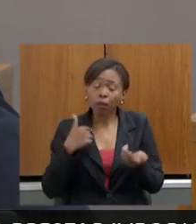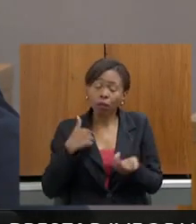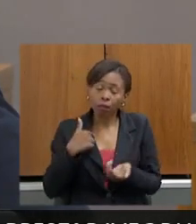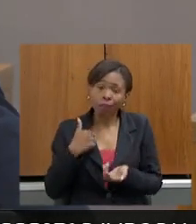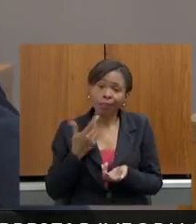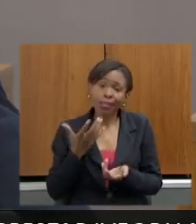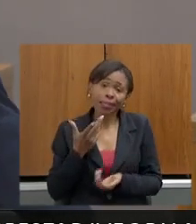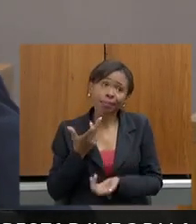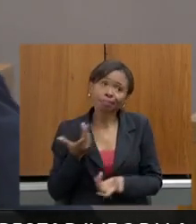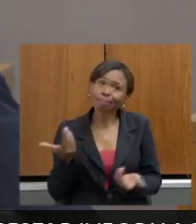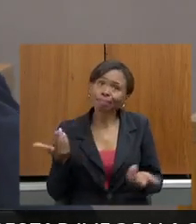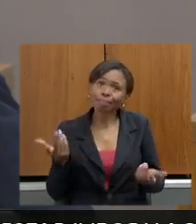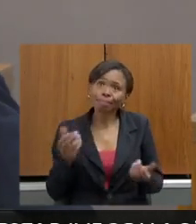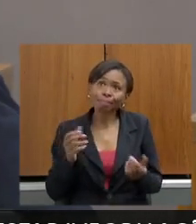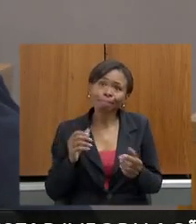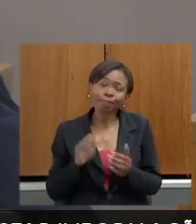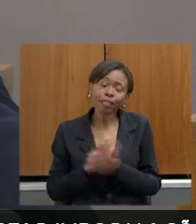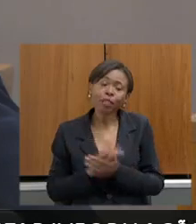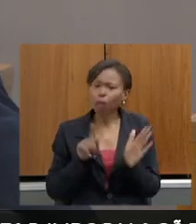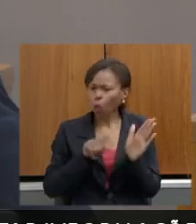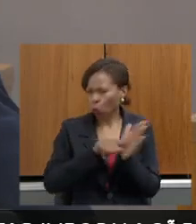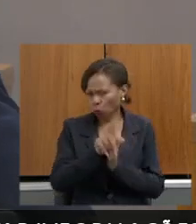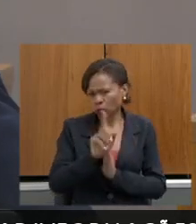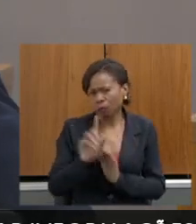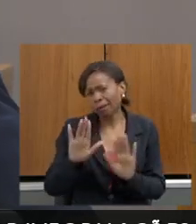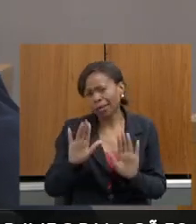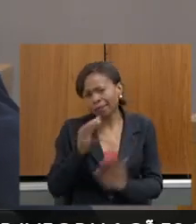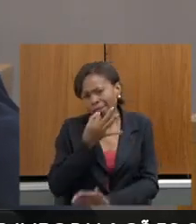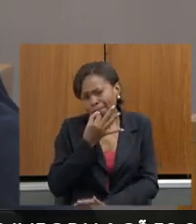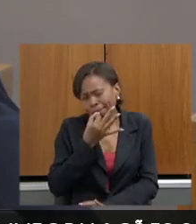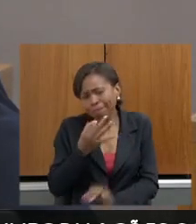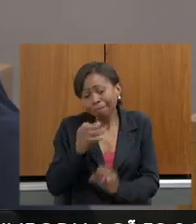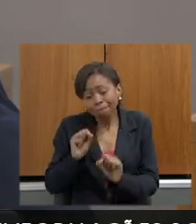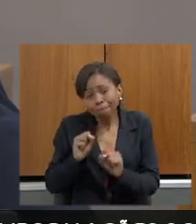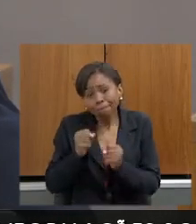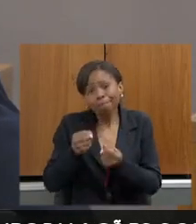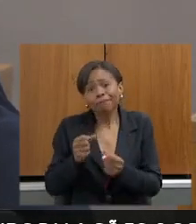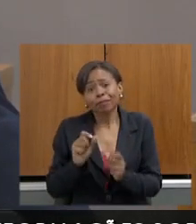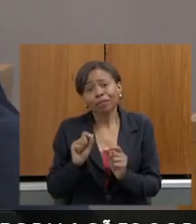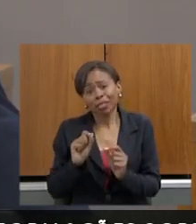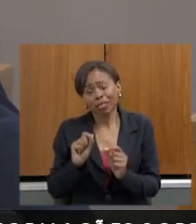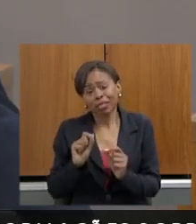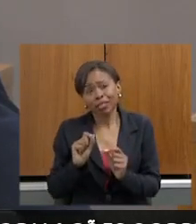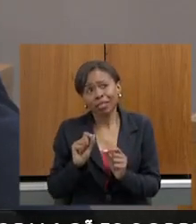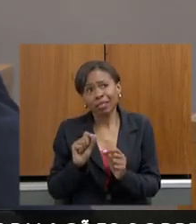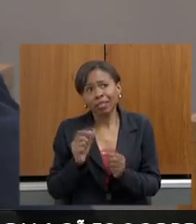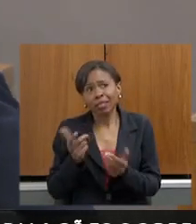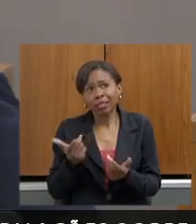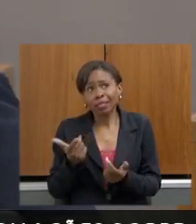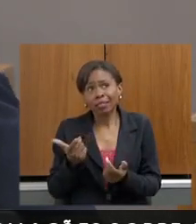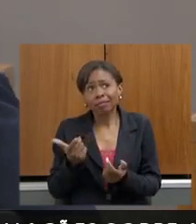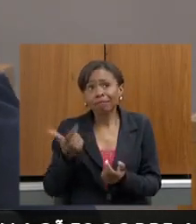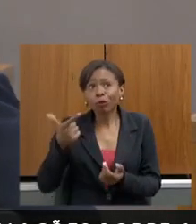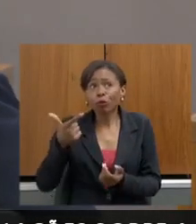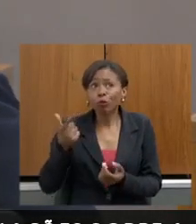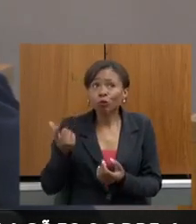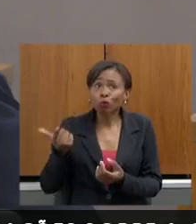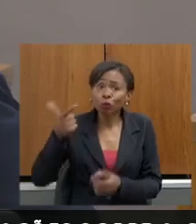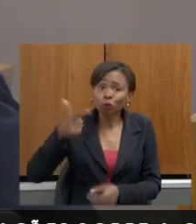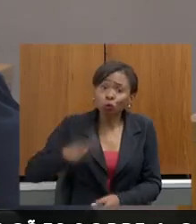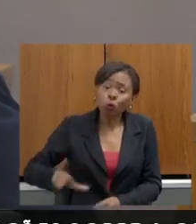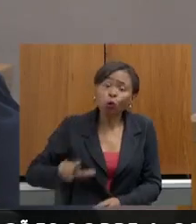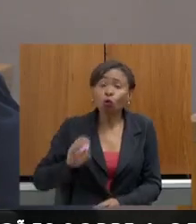defender aqui nem muito uma pergunta mas defender a volta quero ver o o a